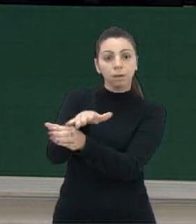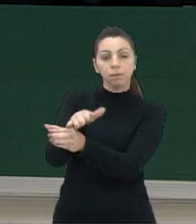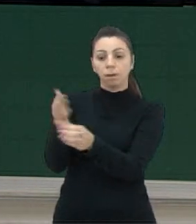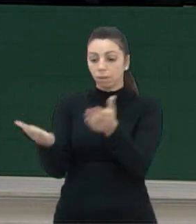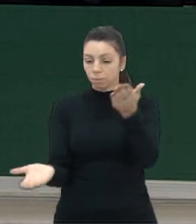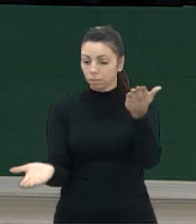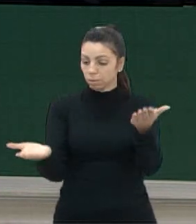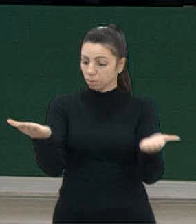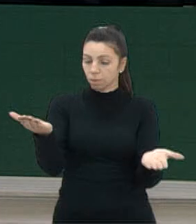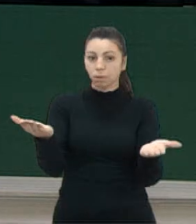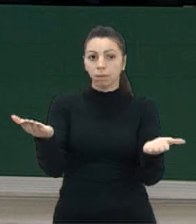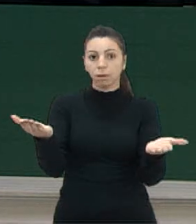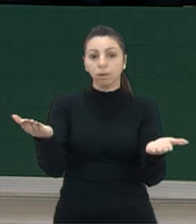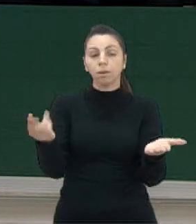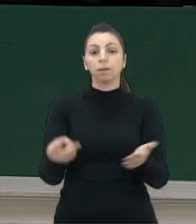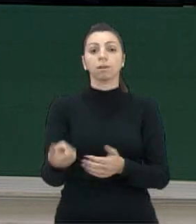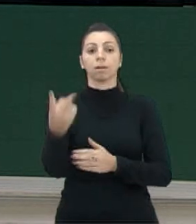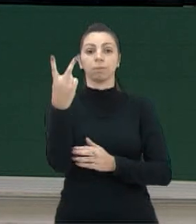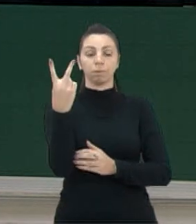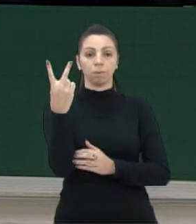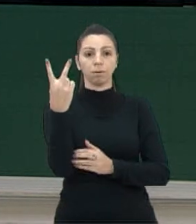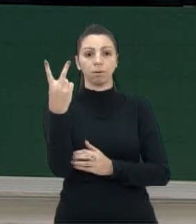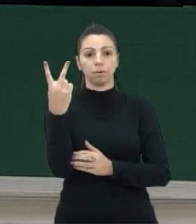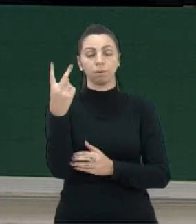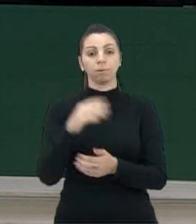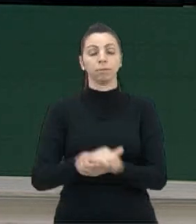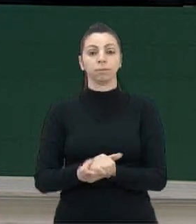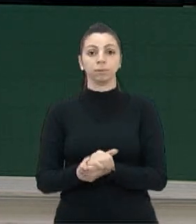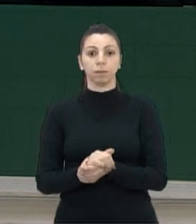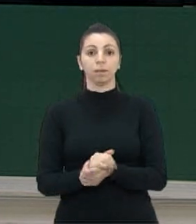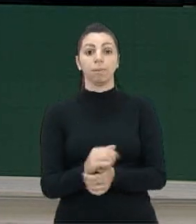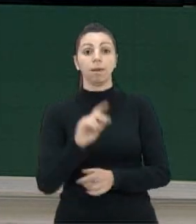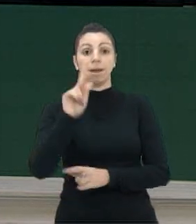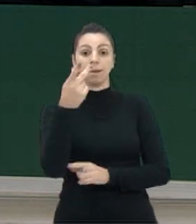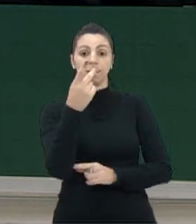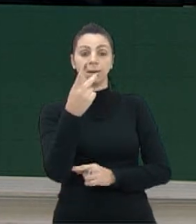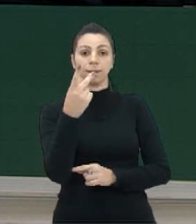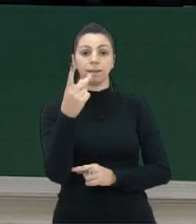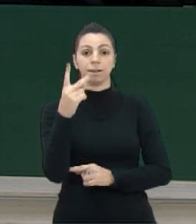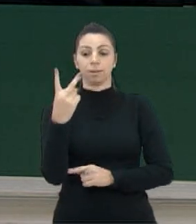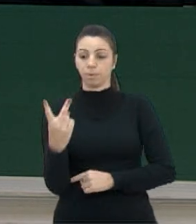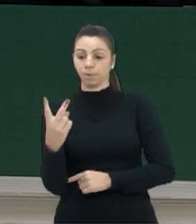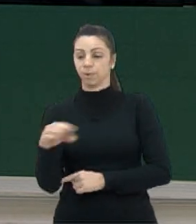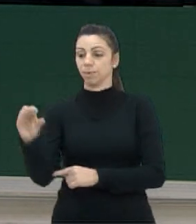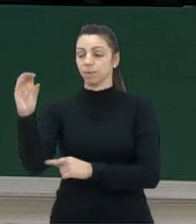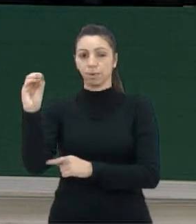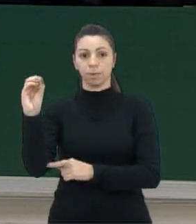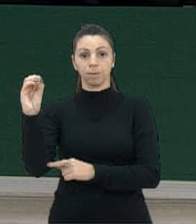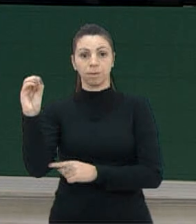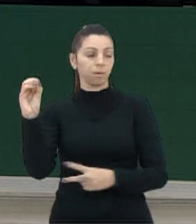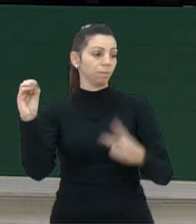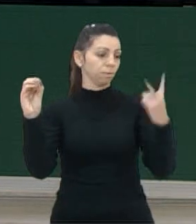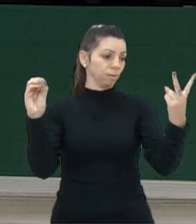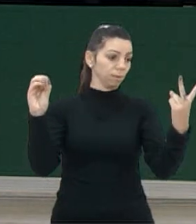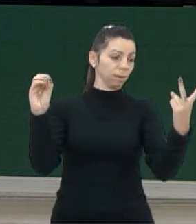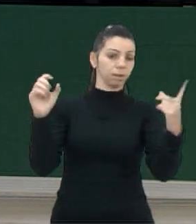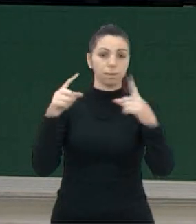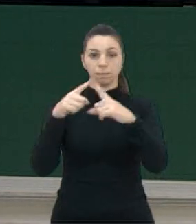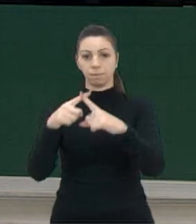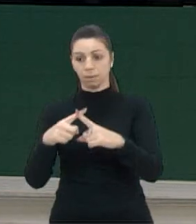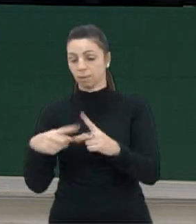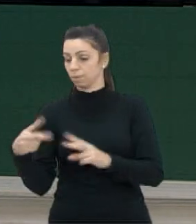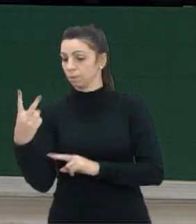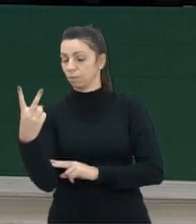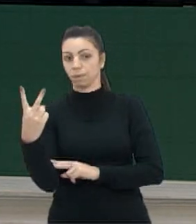do oxigênio é 16, na fórmula da água eu tenho H2O, então eu vou fazer a soma de 2 hidrogênios com 1 oxigênio,